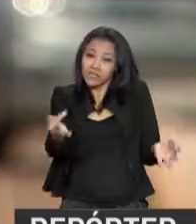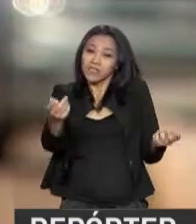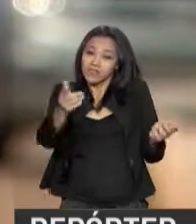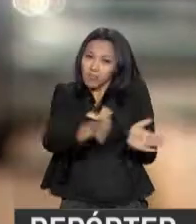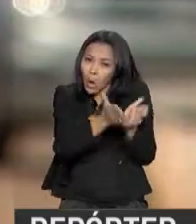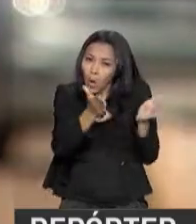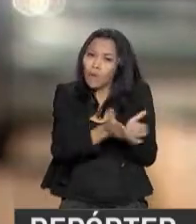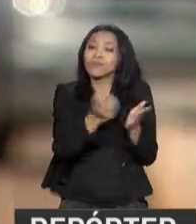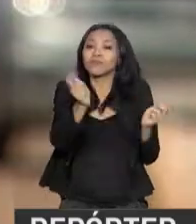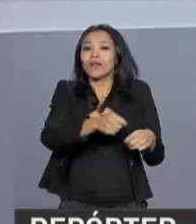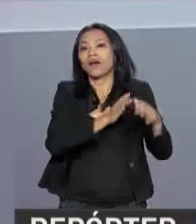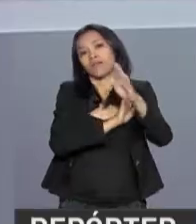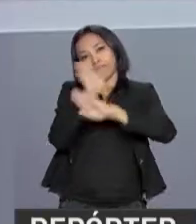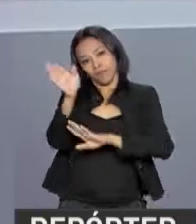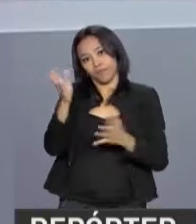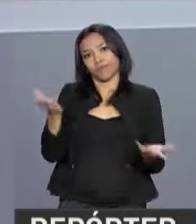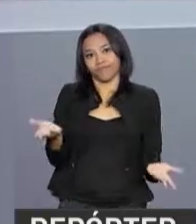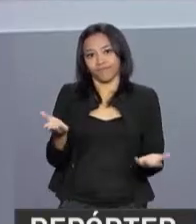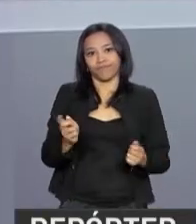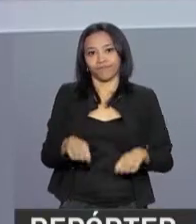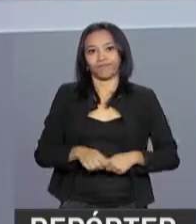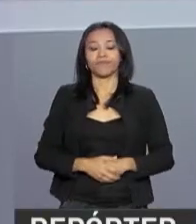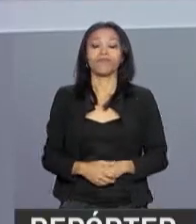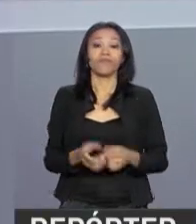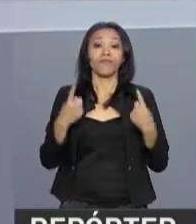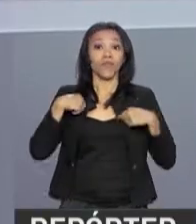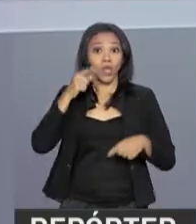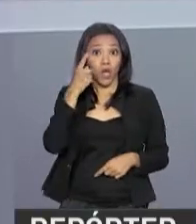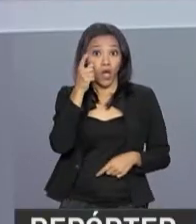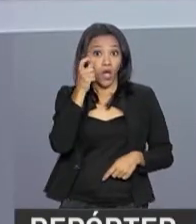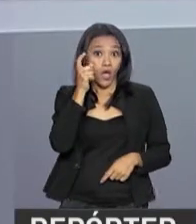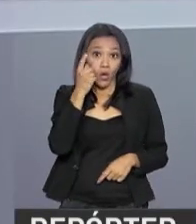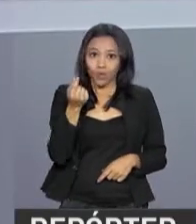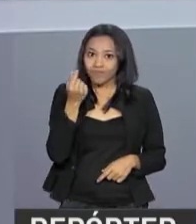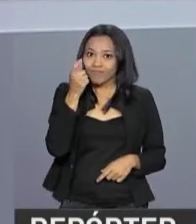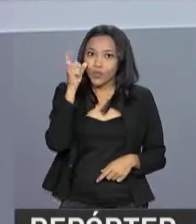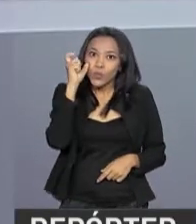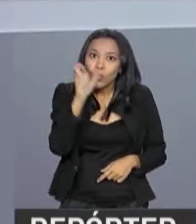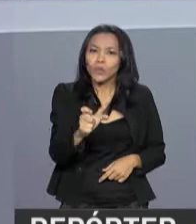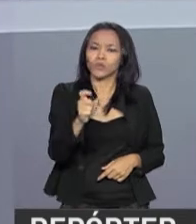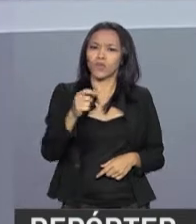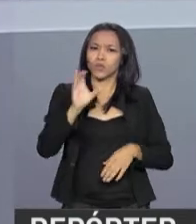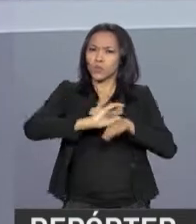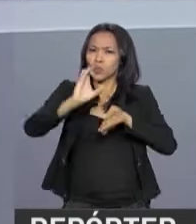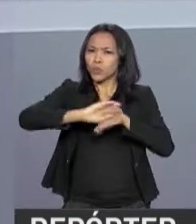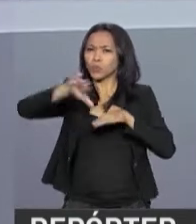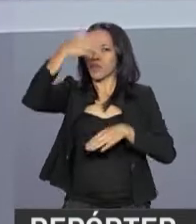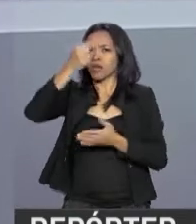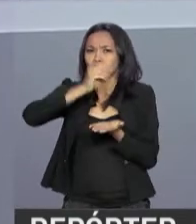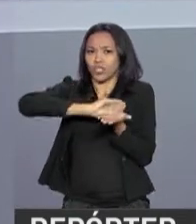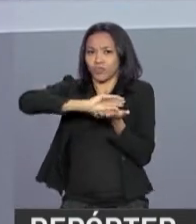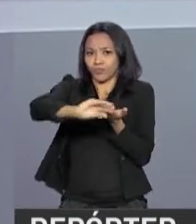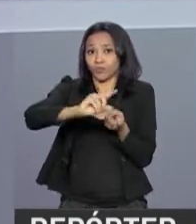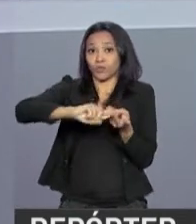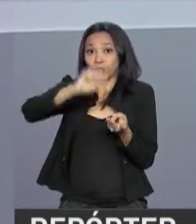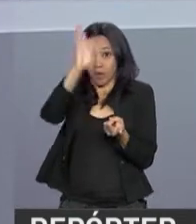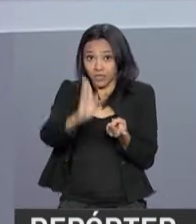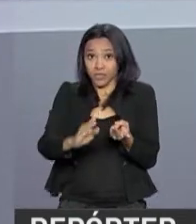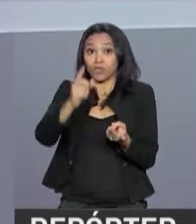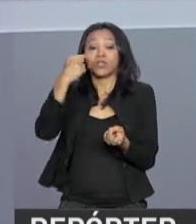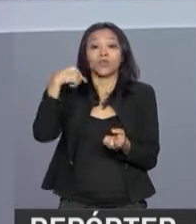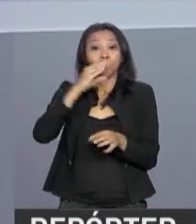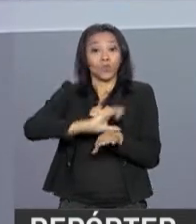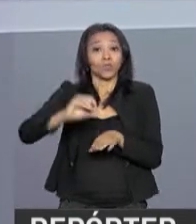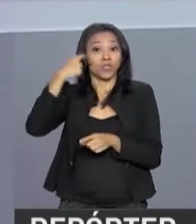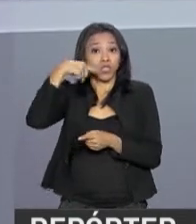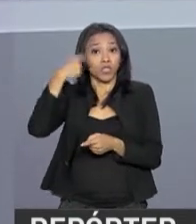essa oportunidade. Olha, uma curiosidade, o curso mais financiado em todo o Brasil foi Direito, com mais de